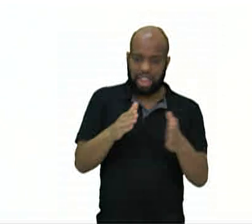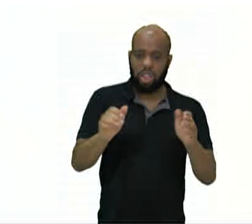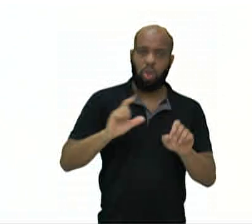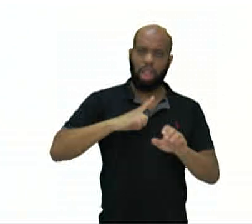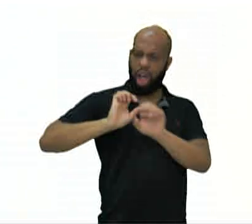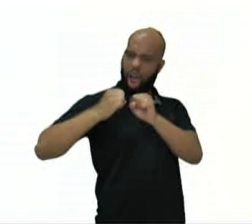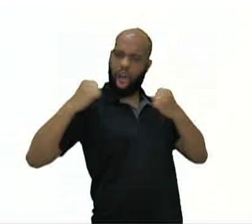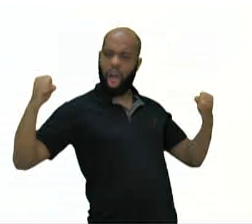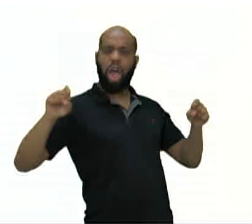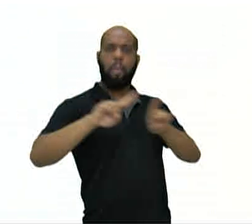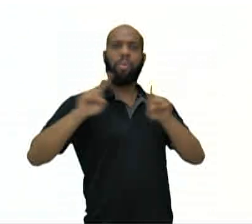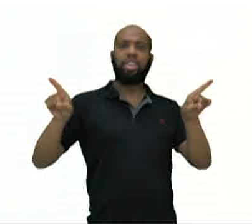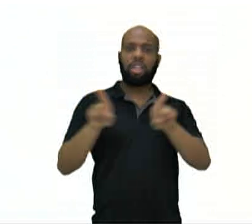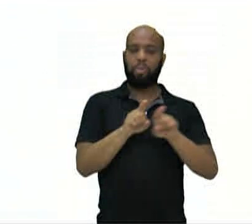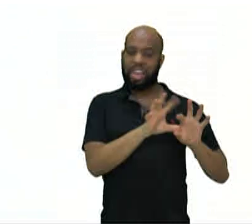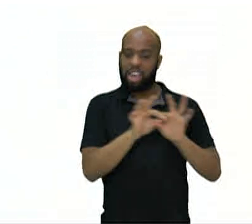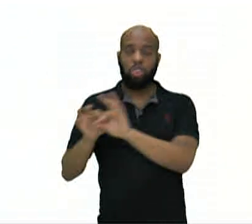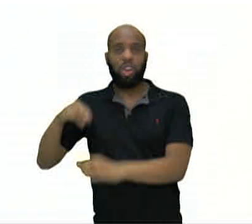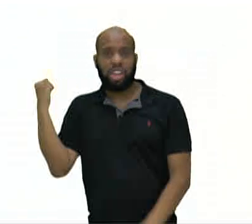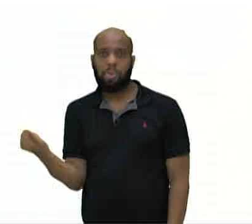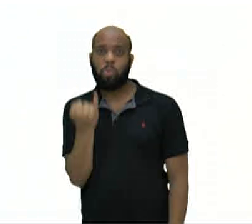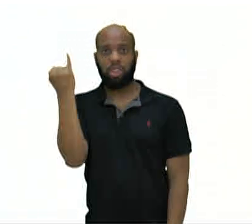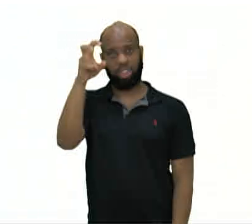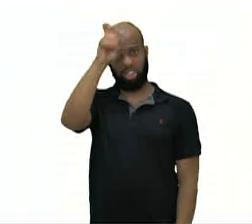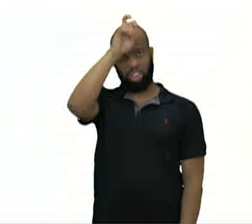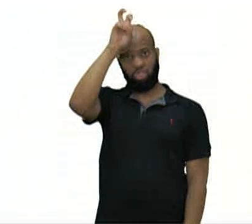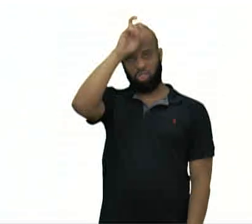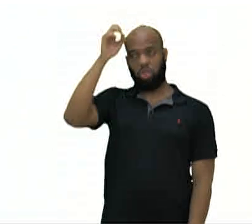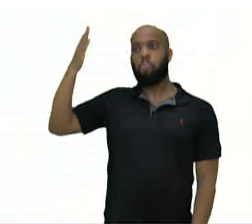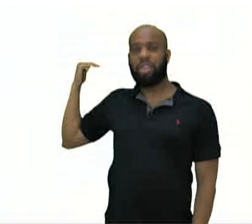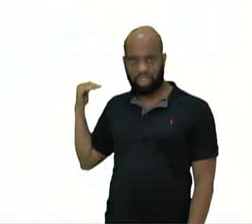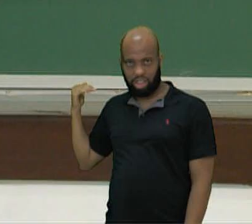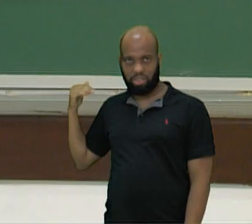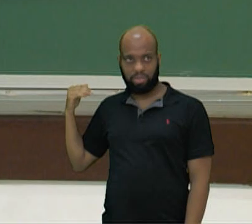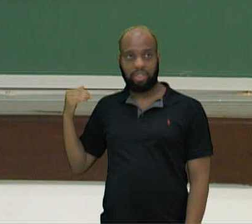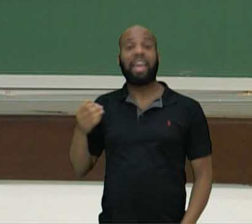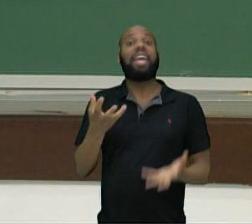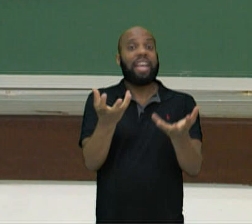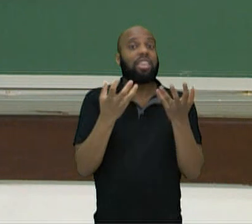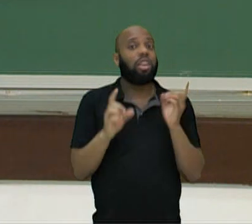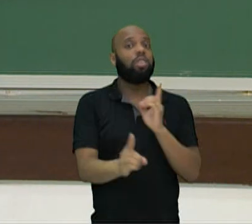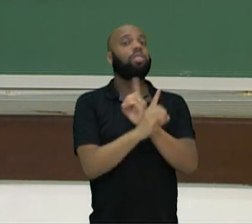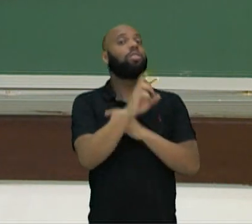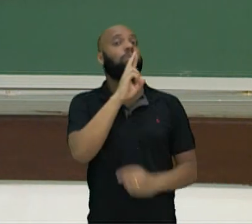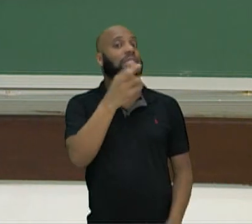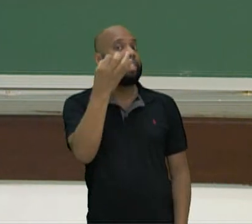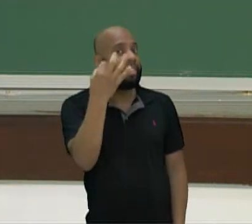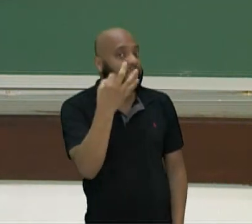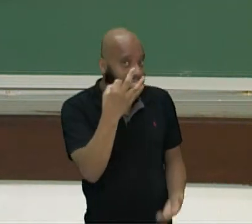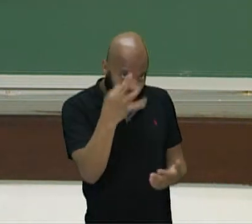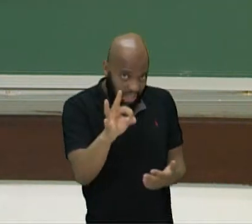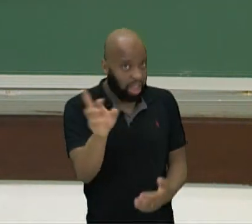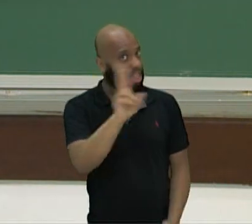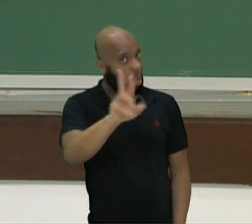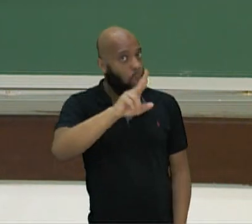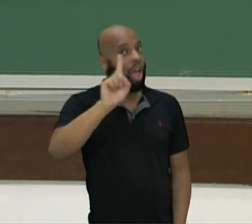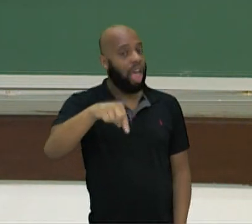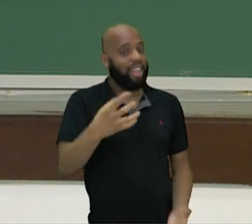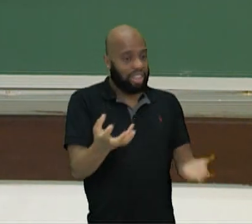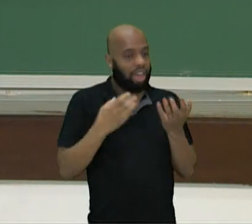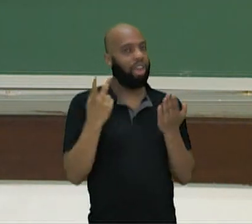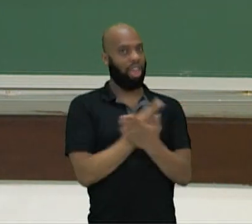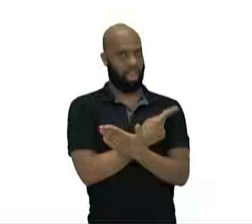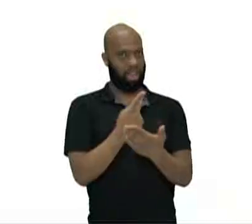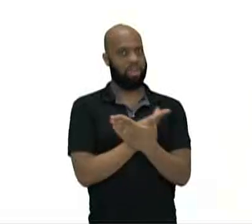mas também pelo contexto histórico do Egito Antigo. Nós estamos caçando qual mesmo? Isso, cara. Aí, incorreta. Então,